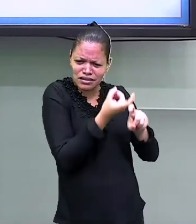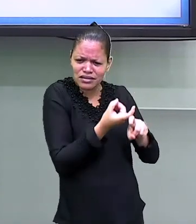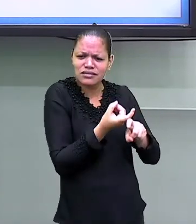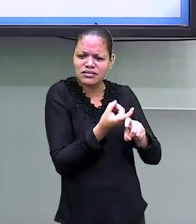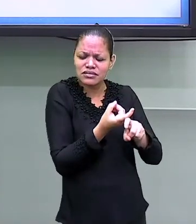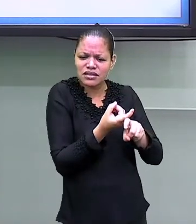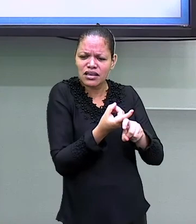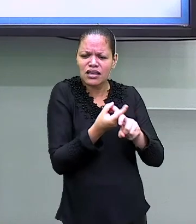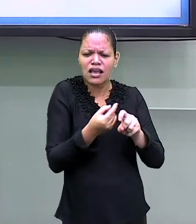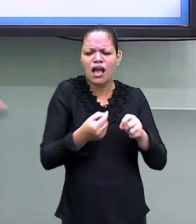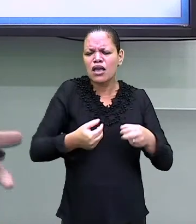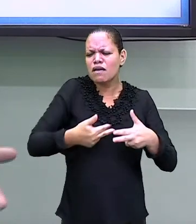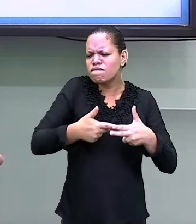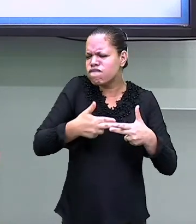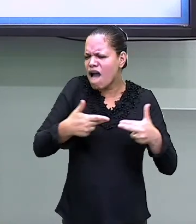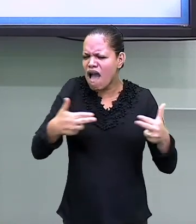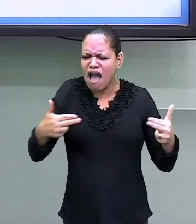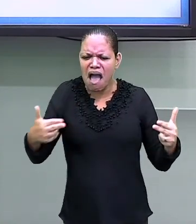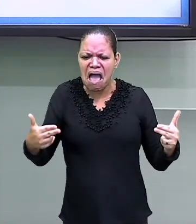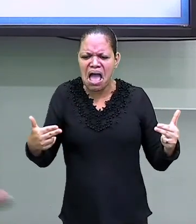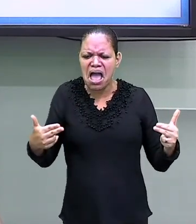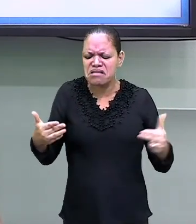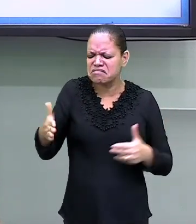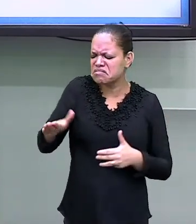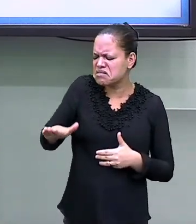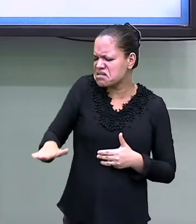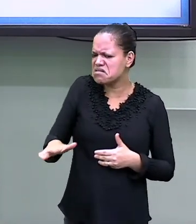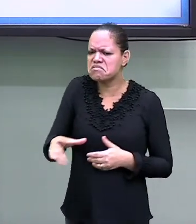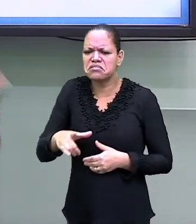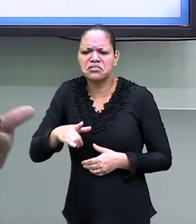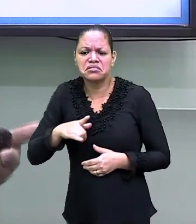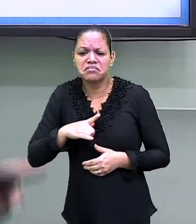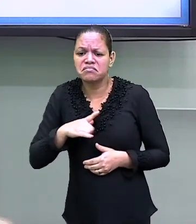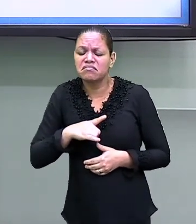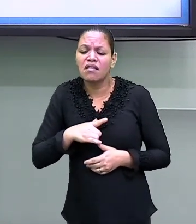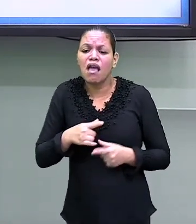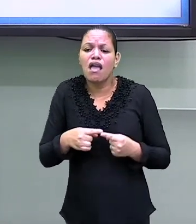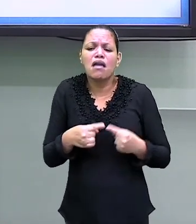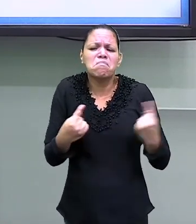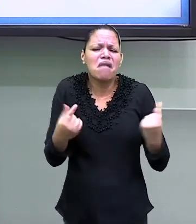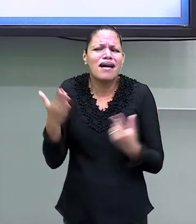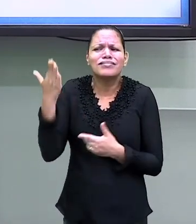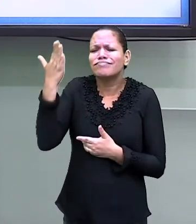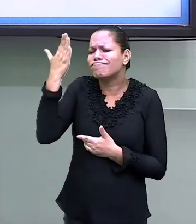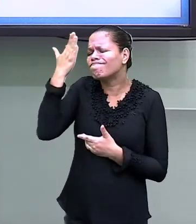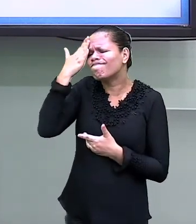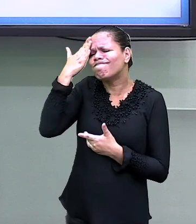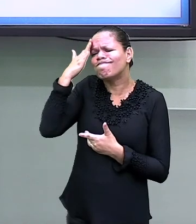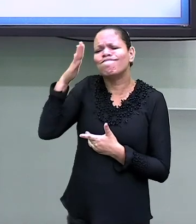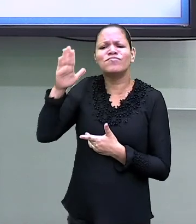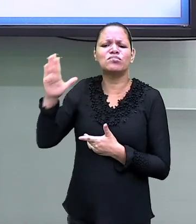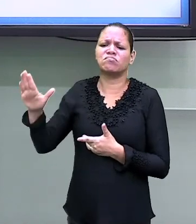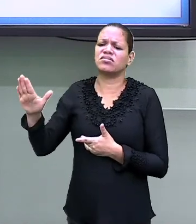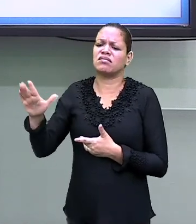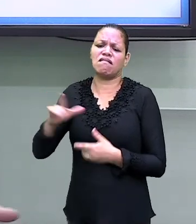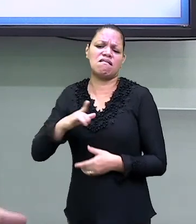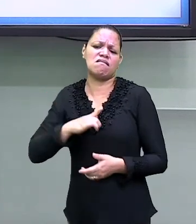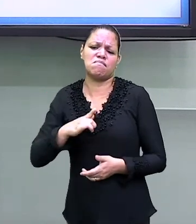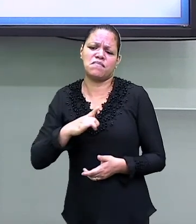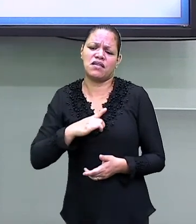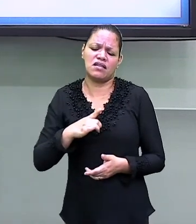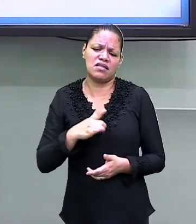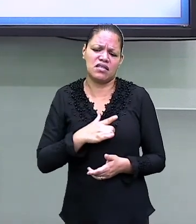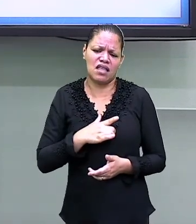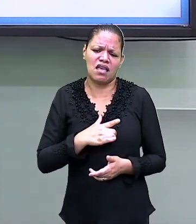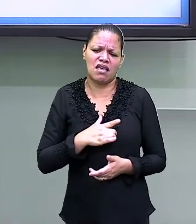vezes o papai e a mamãe acham que a criança está com preguiça, não quer aprender, né? Na escola, os amiguinhos acham que a